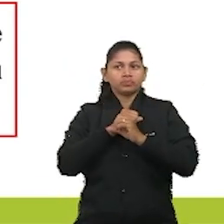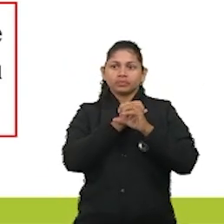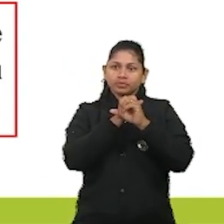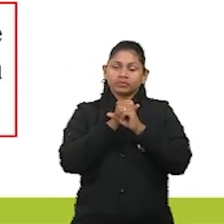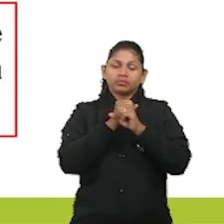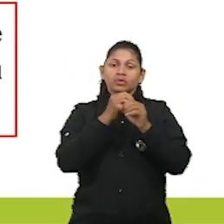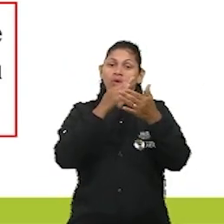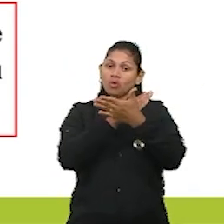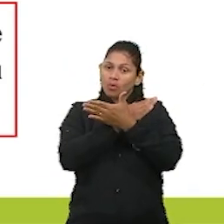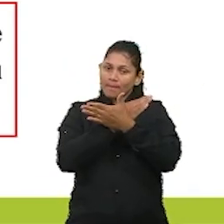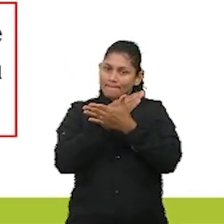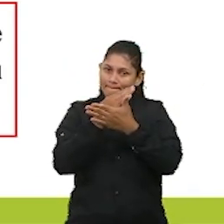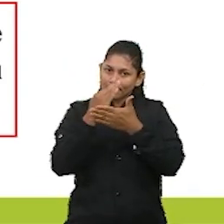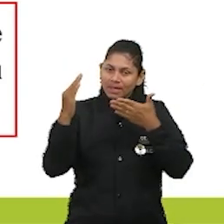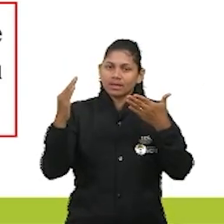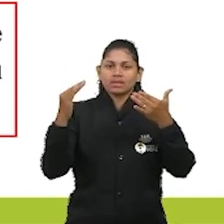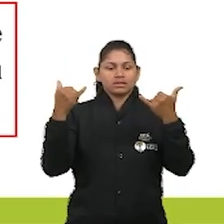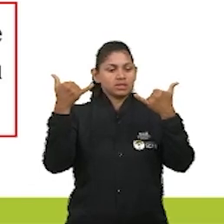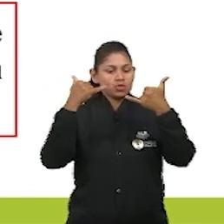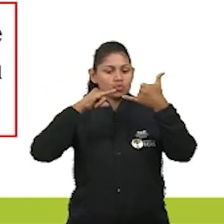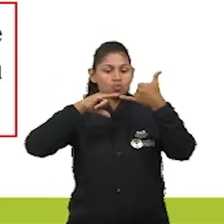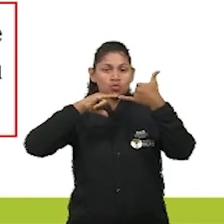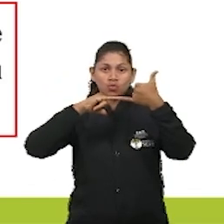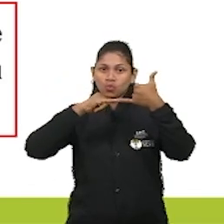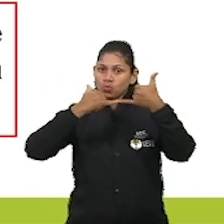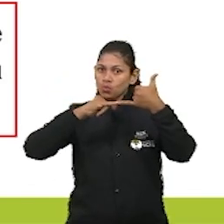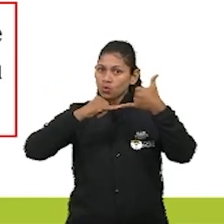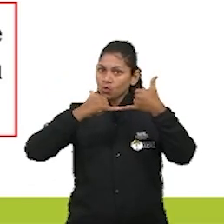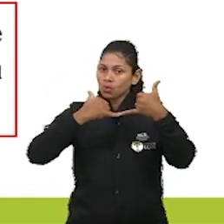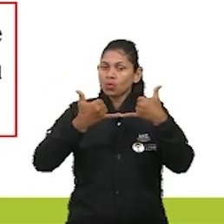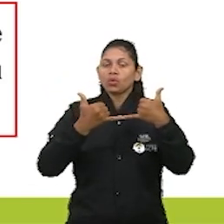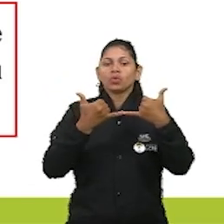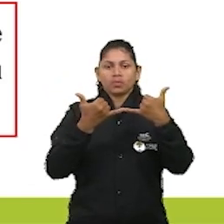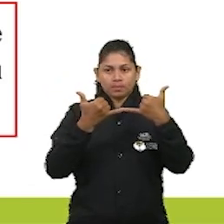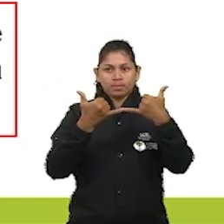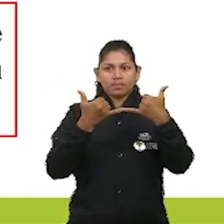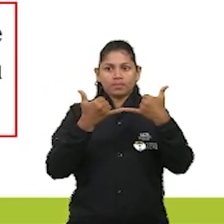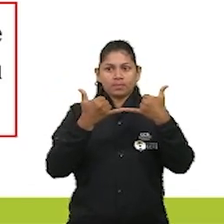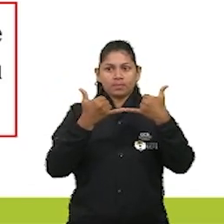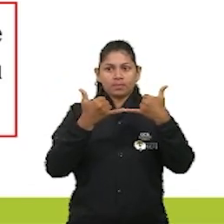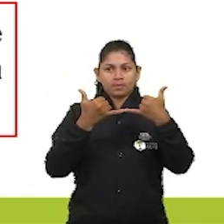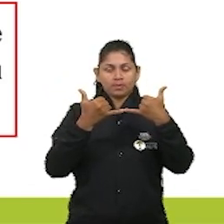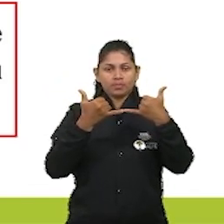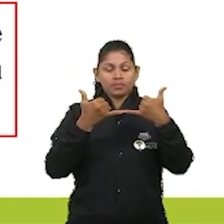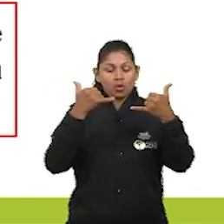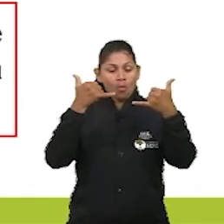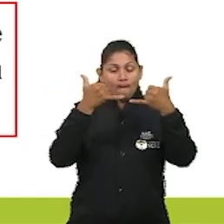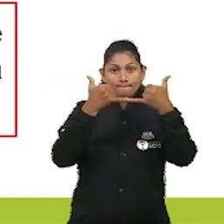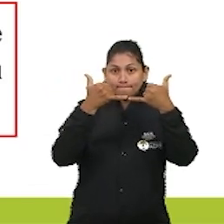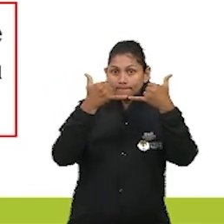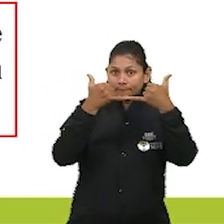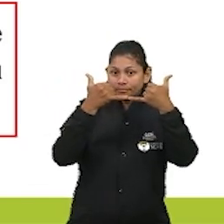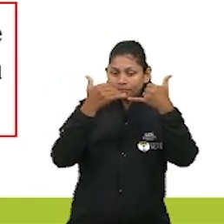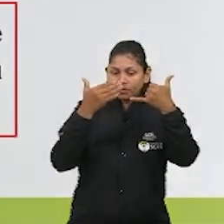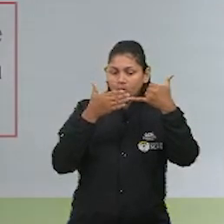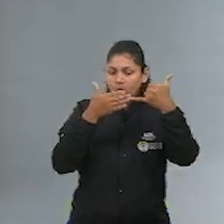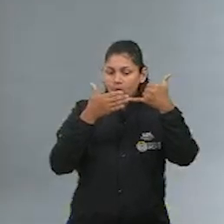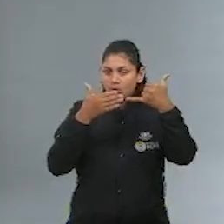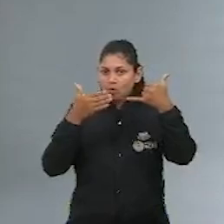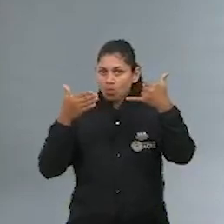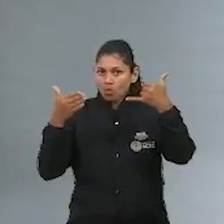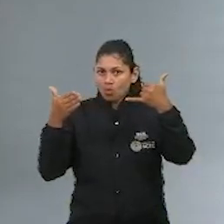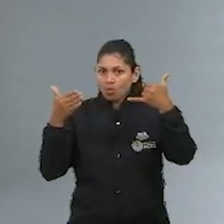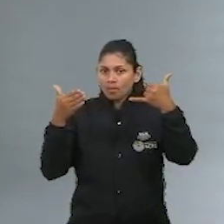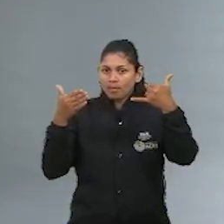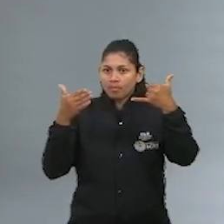em um nó e voltarmos ao mesmo nó. E a soma das tensões é igual a zero. Então, do ponto que você começar, que a gente viu até